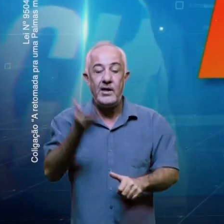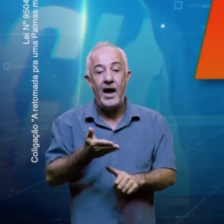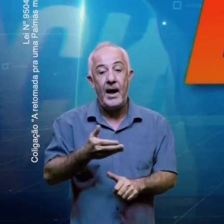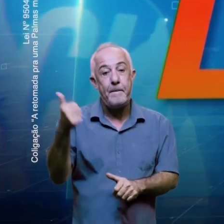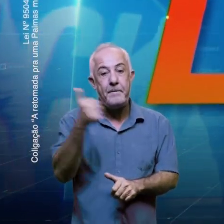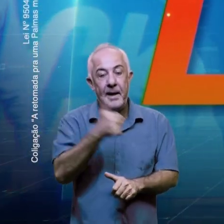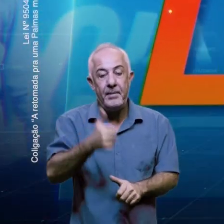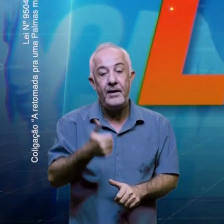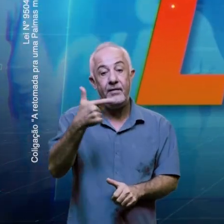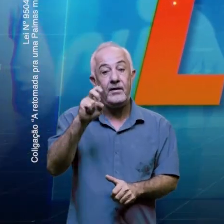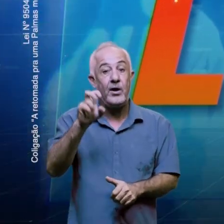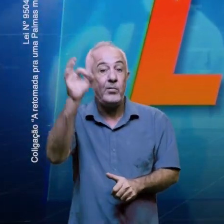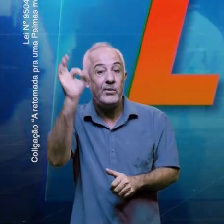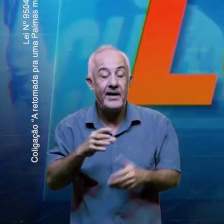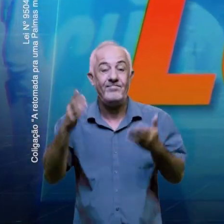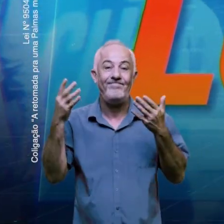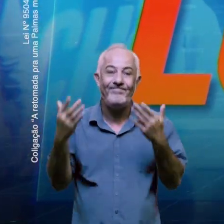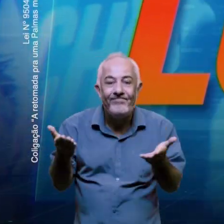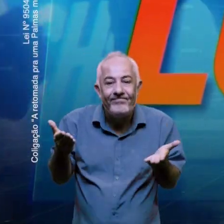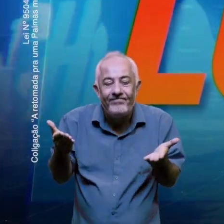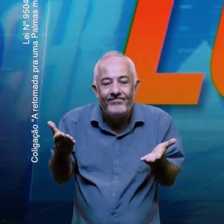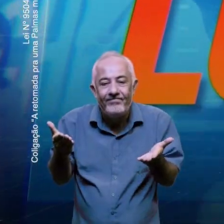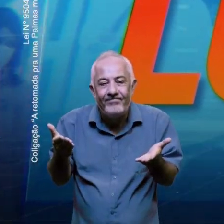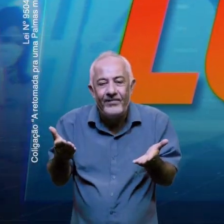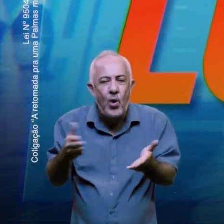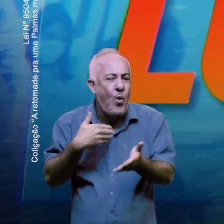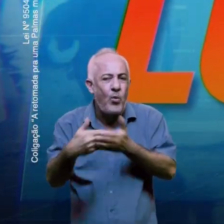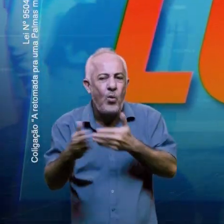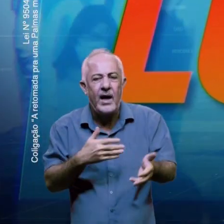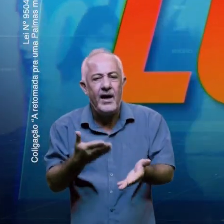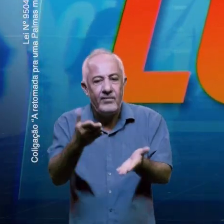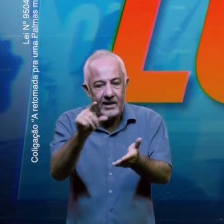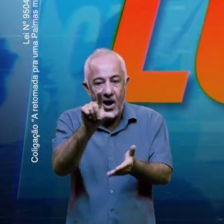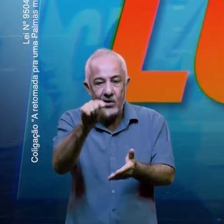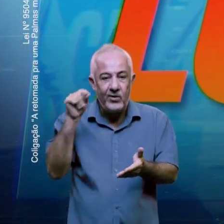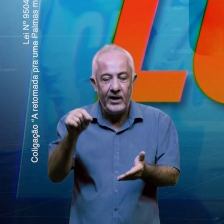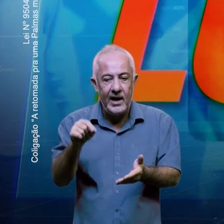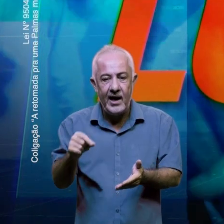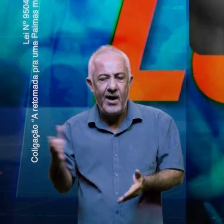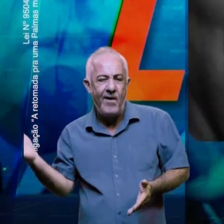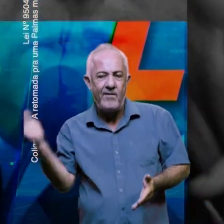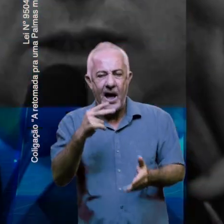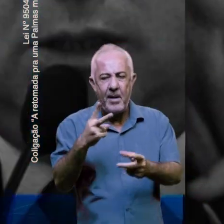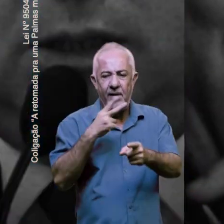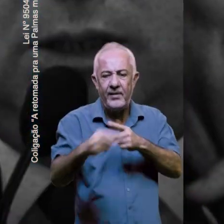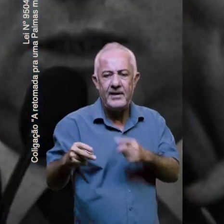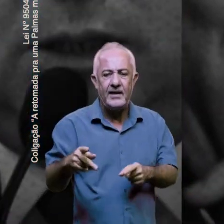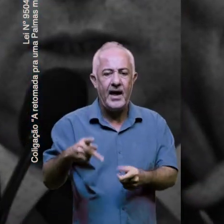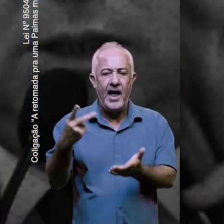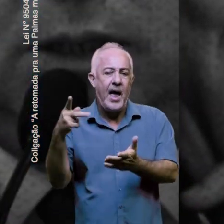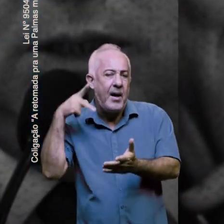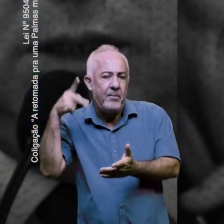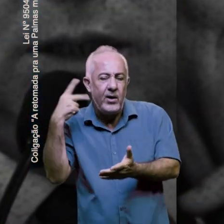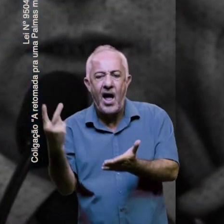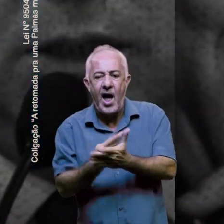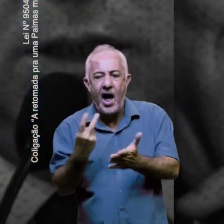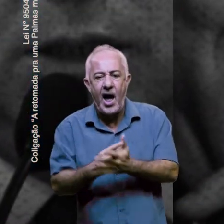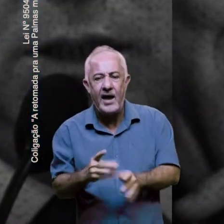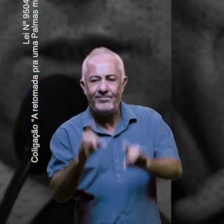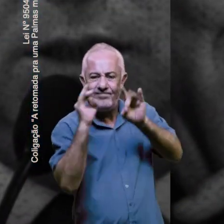e já está em primeiro lugar com 25%. Seja qual for o seu lado, vamos vencer a velha política,